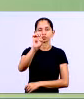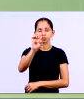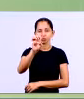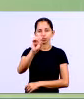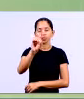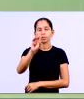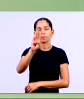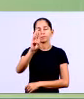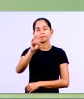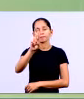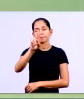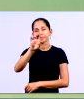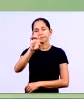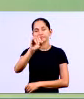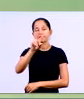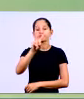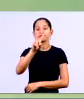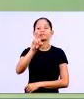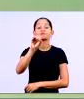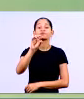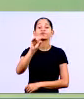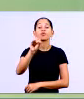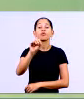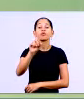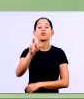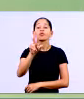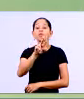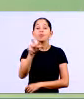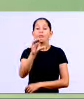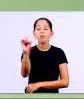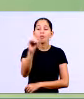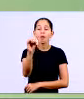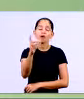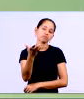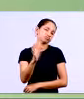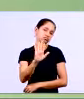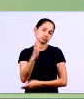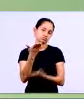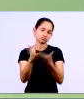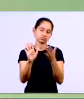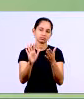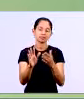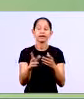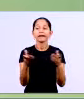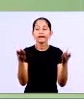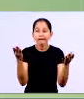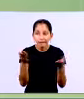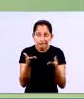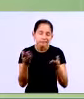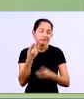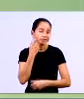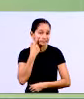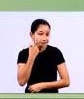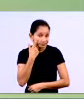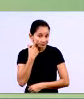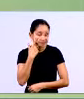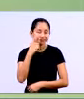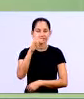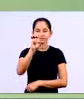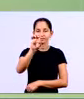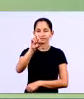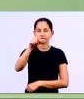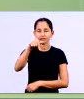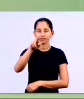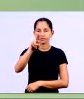as vogais iguais, então perdeu também o acento. Isso. E equino. Equino também